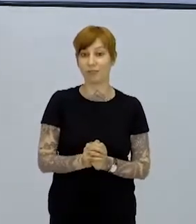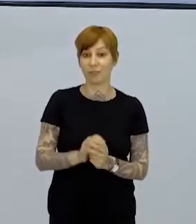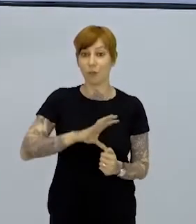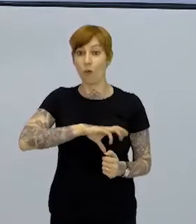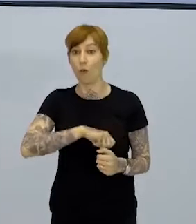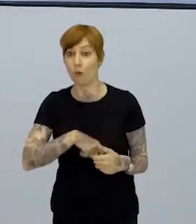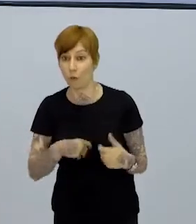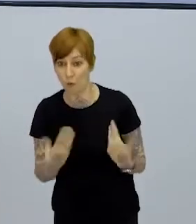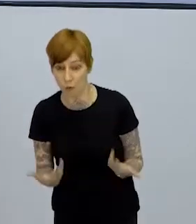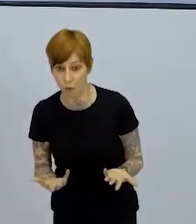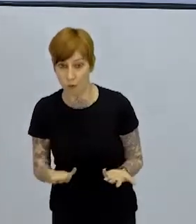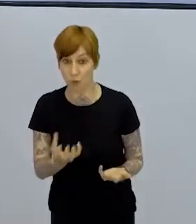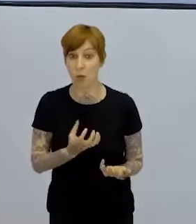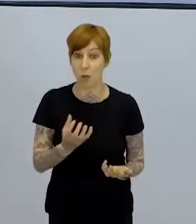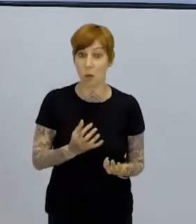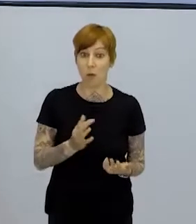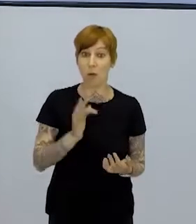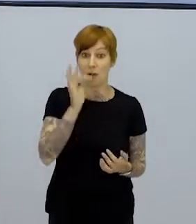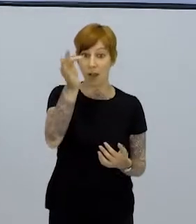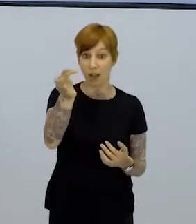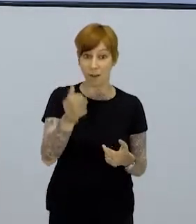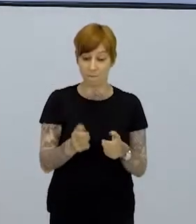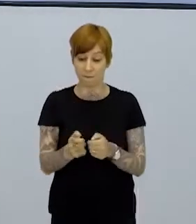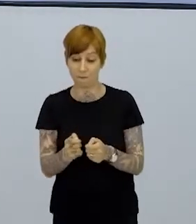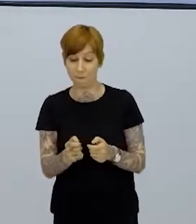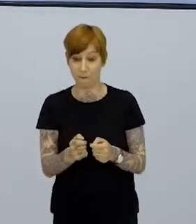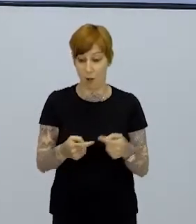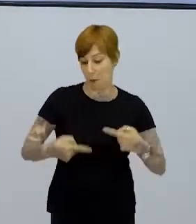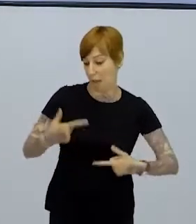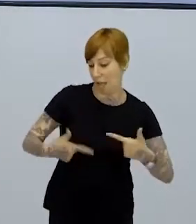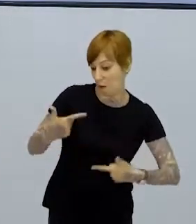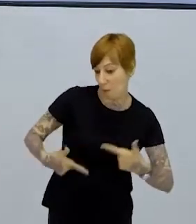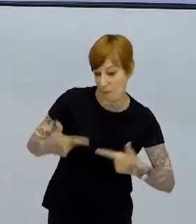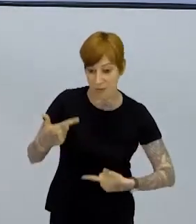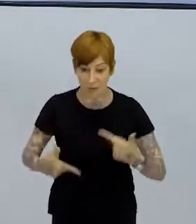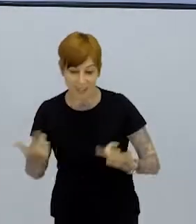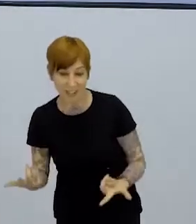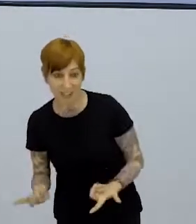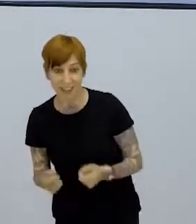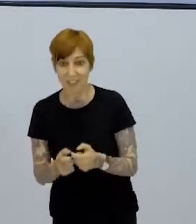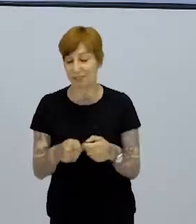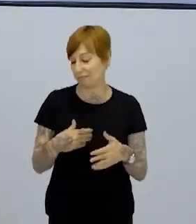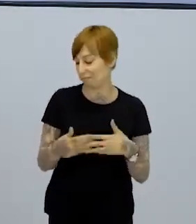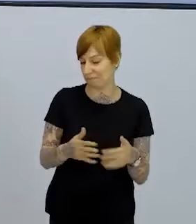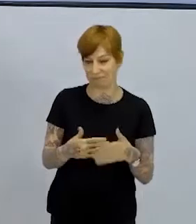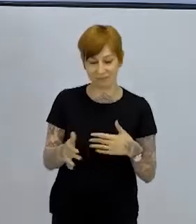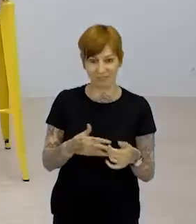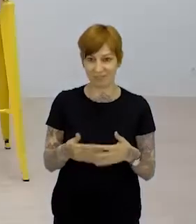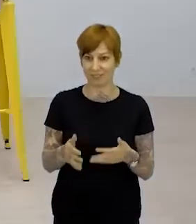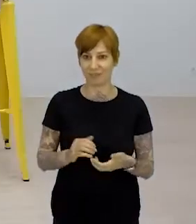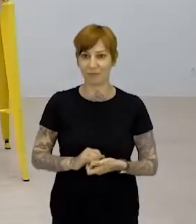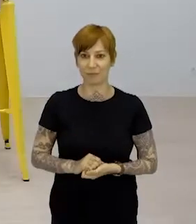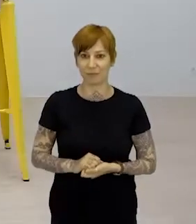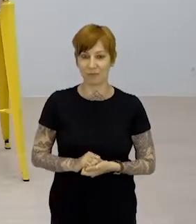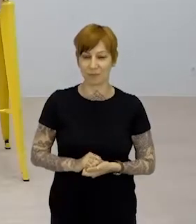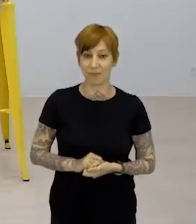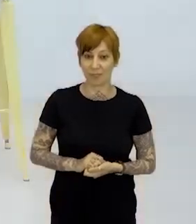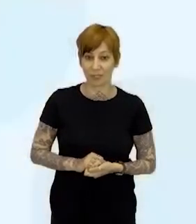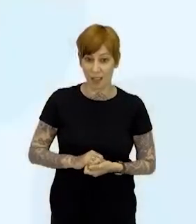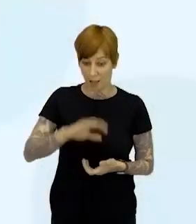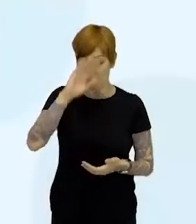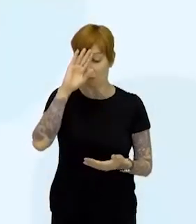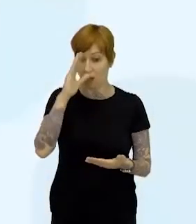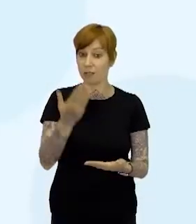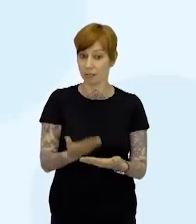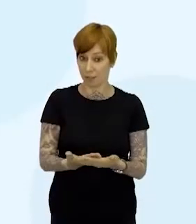ir para campeonato de Call of Duty, quero ir para campeonato de Magic, eu quero ir para campeonato de Pokémon, né? As crenças, tá?